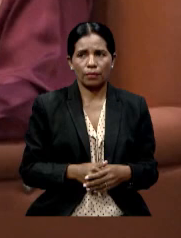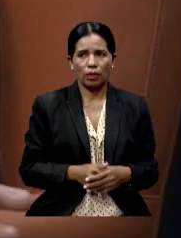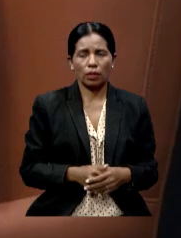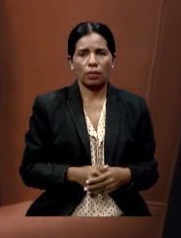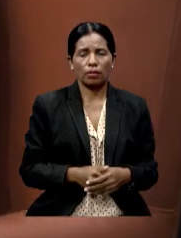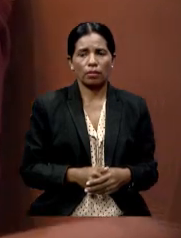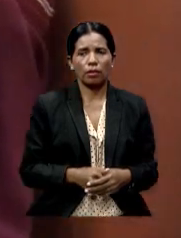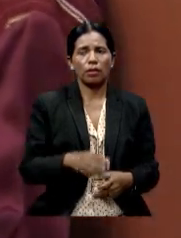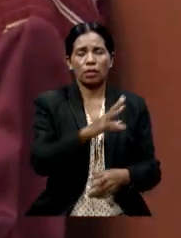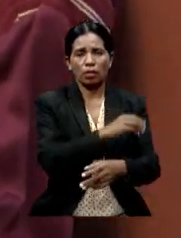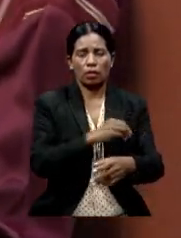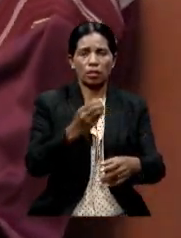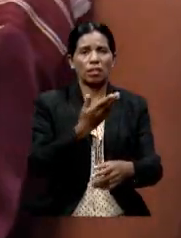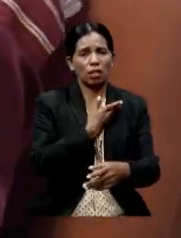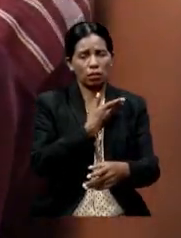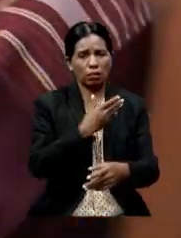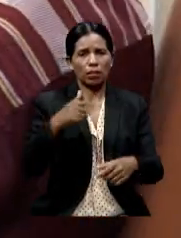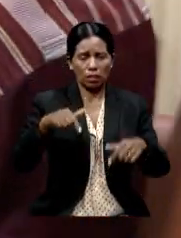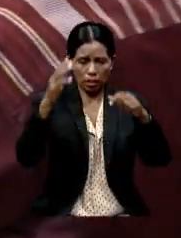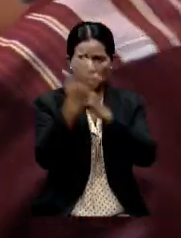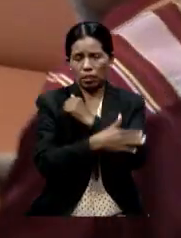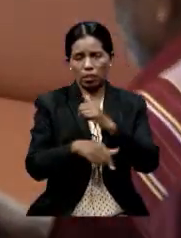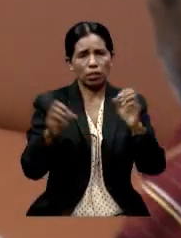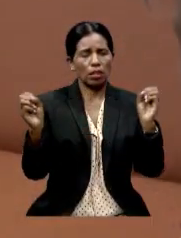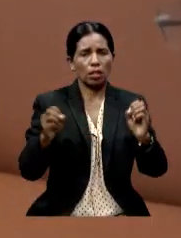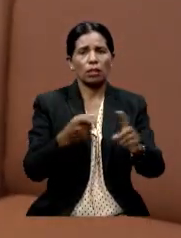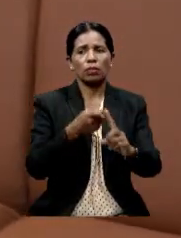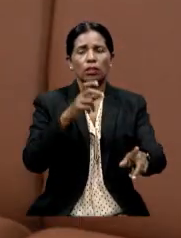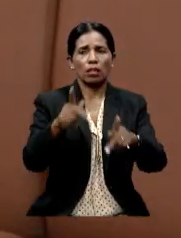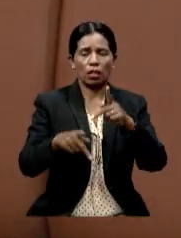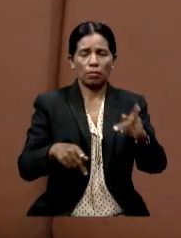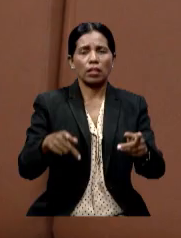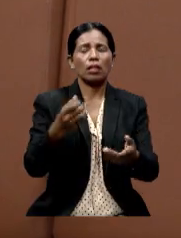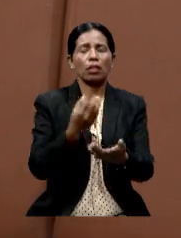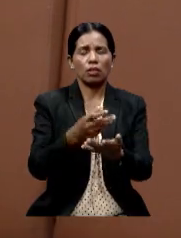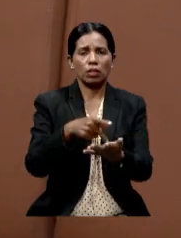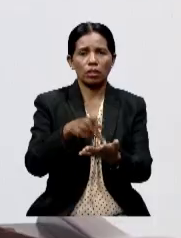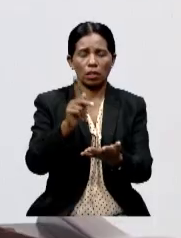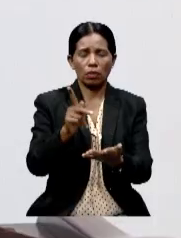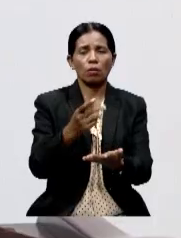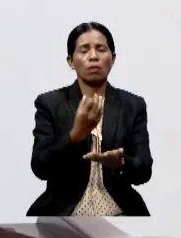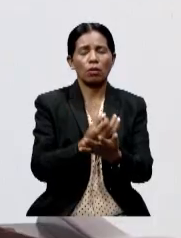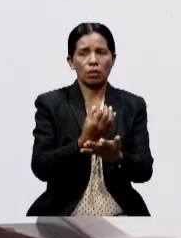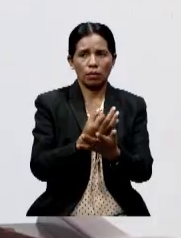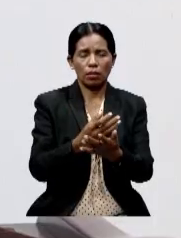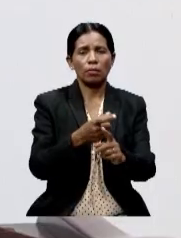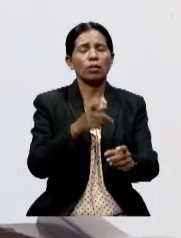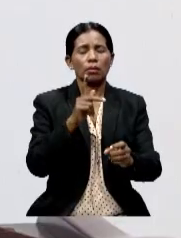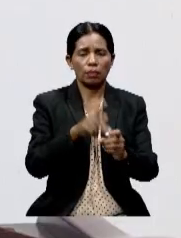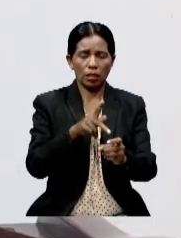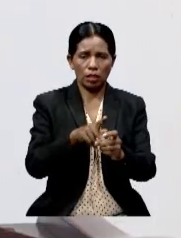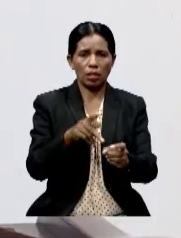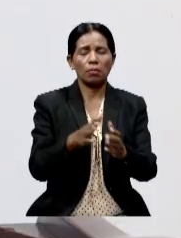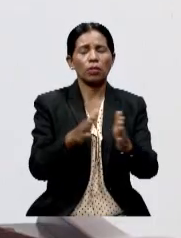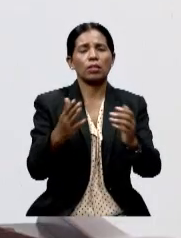Gomes, inflação nebe acontece e relaram. Lá os impactos se emanem salário bot, mas bem se folhem combustível, no folhem aihan e